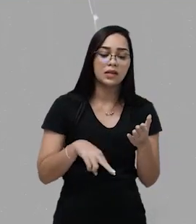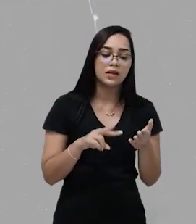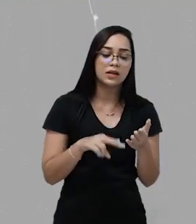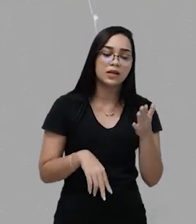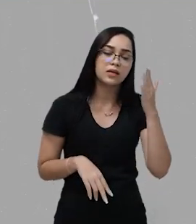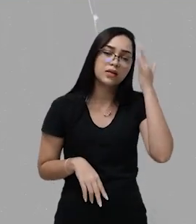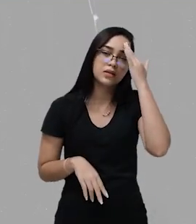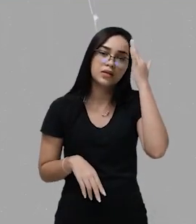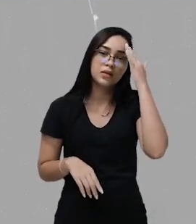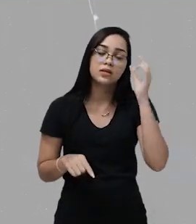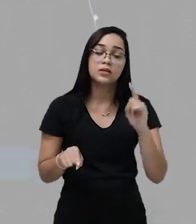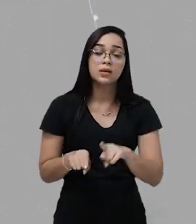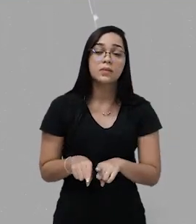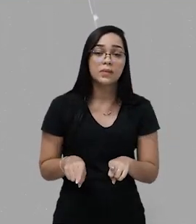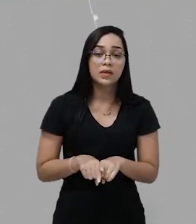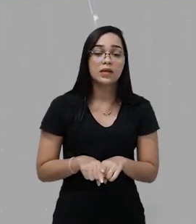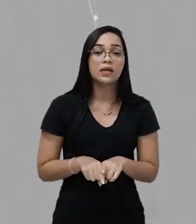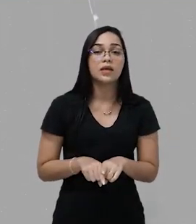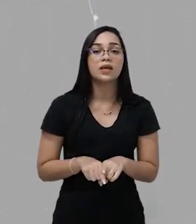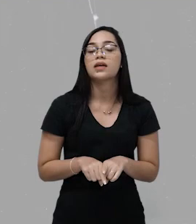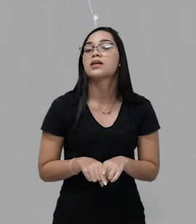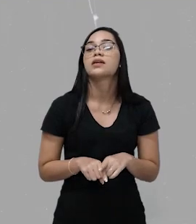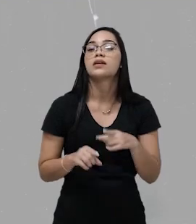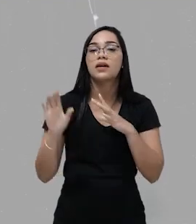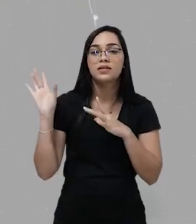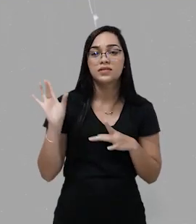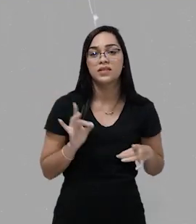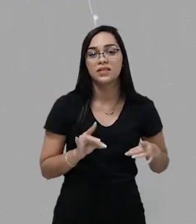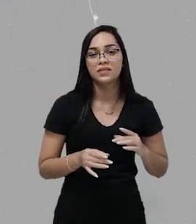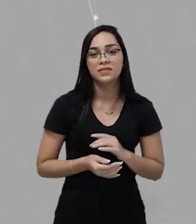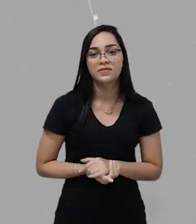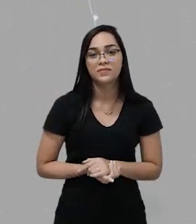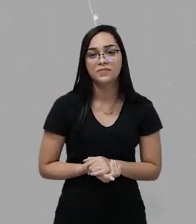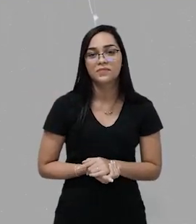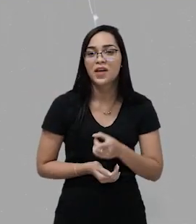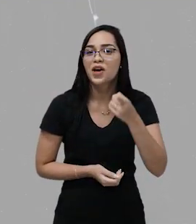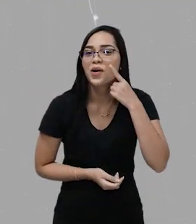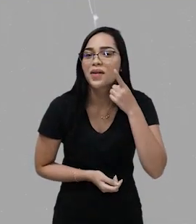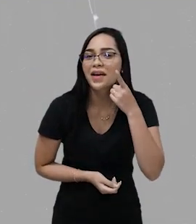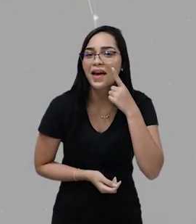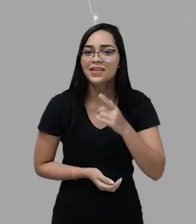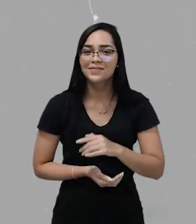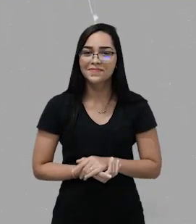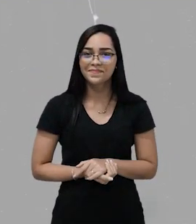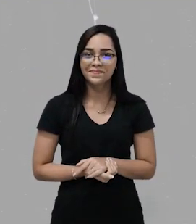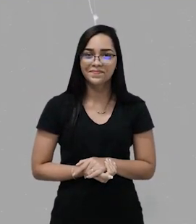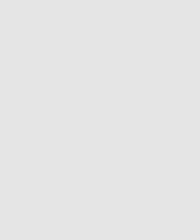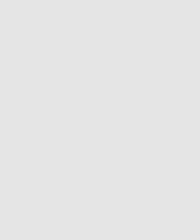entende e, claro, encena. Compliquei?